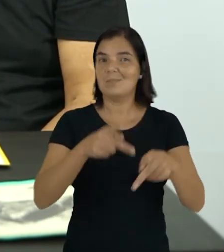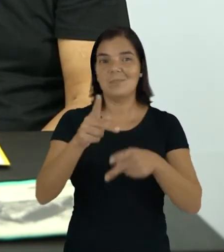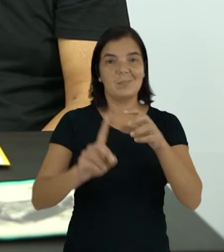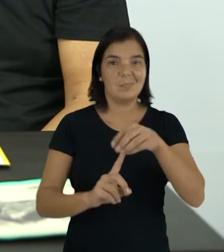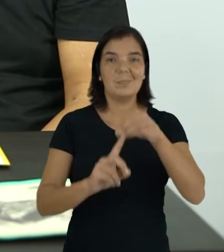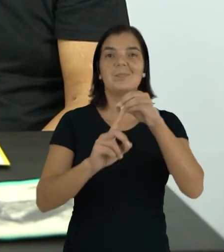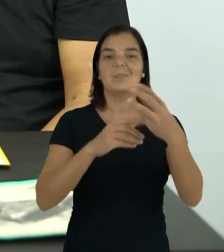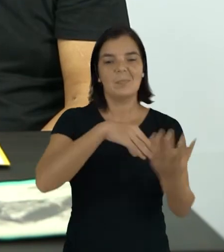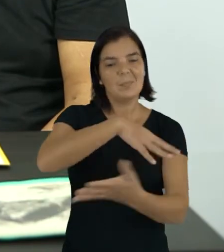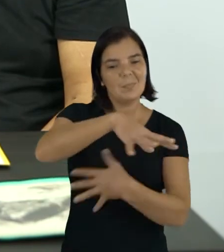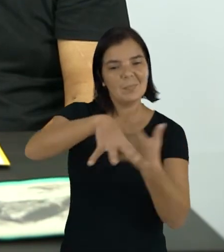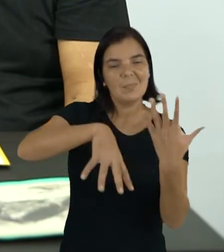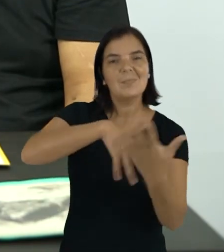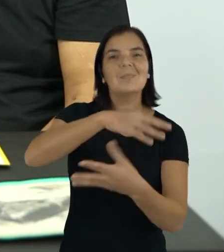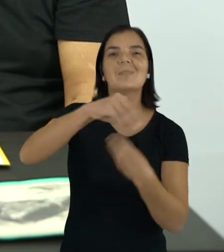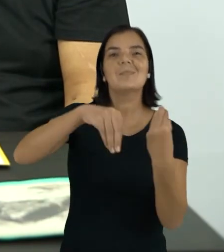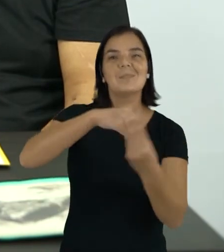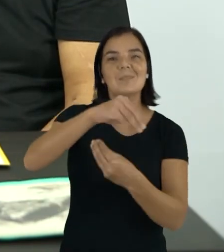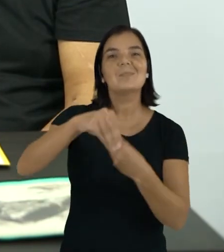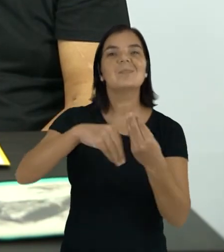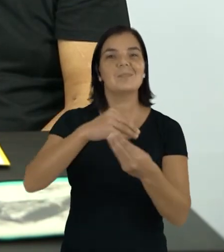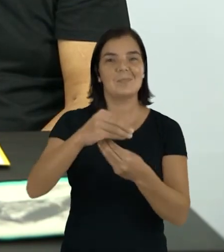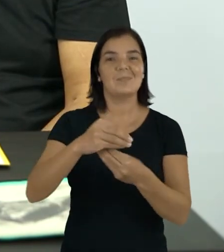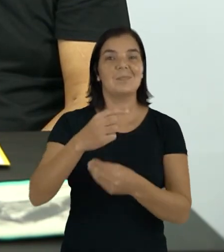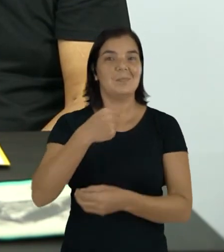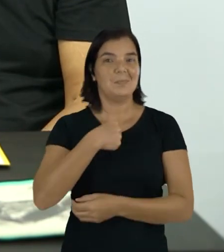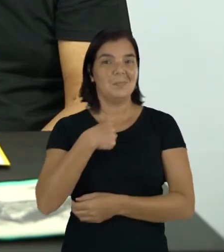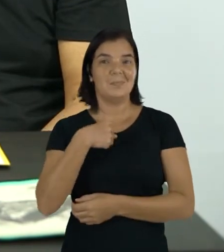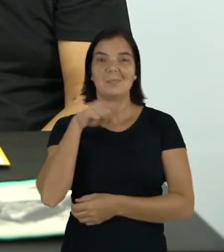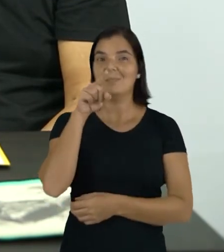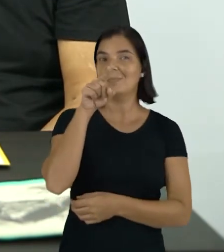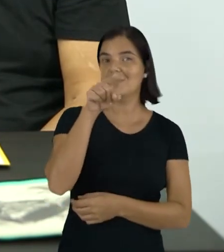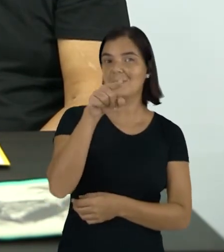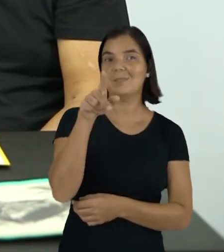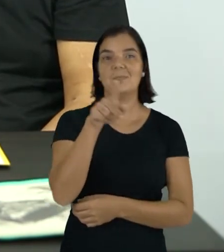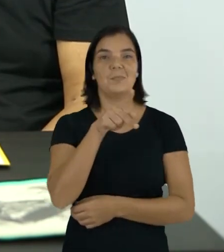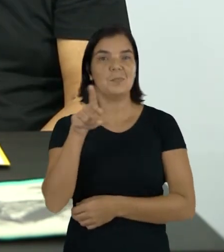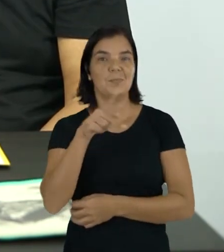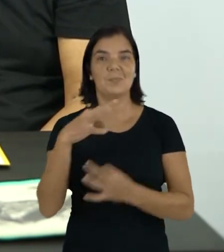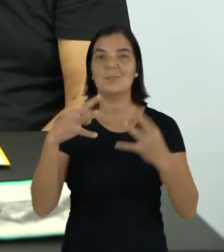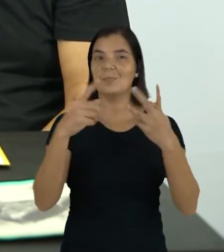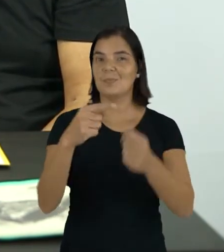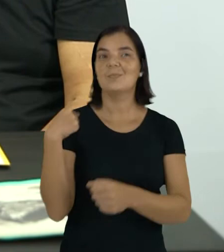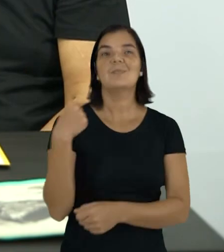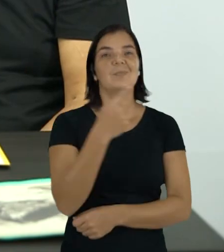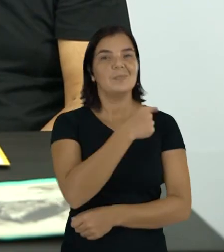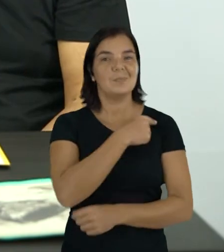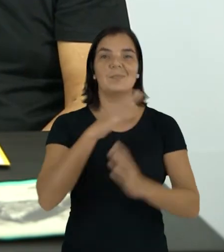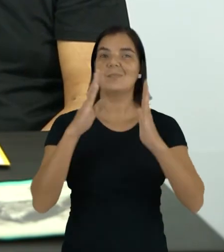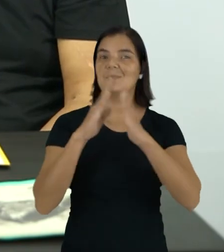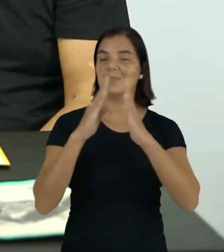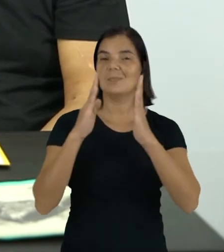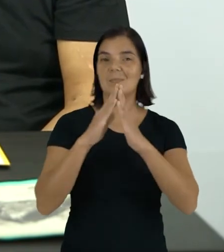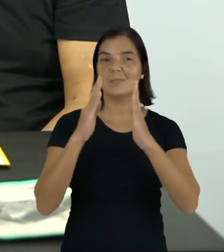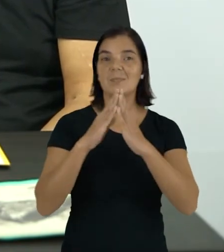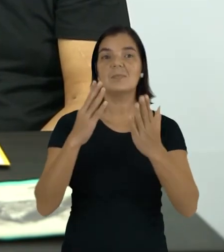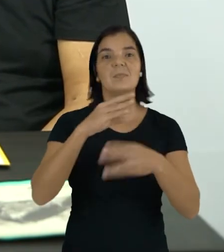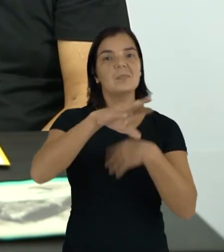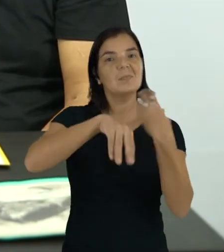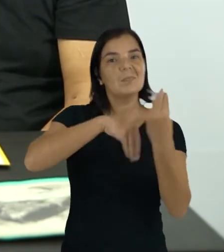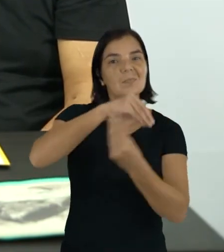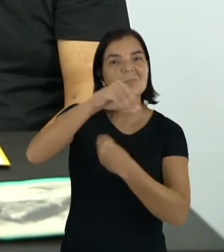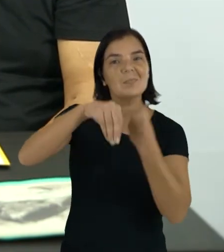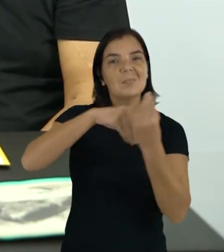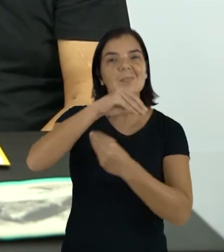só. E essa mistura deu quem? Deu eu, você, o professor e todos nós, vocês aí da sua casa. Então essa mistura,